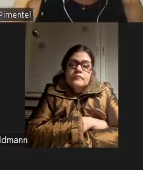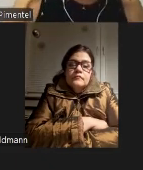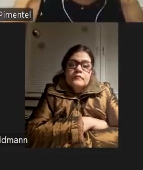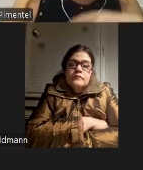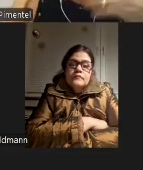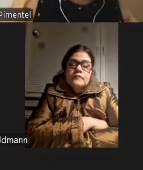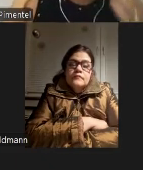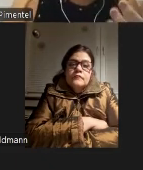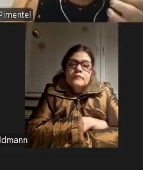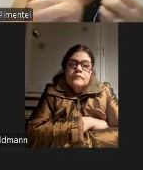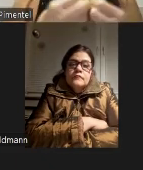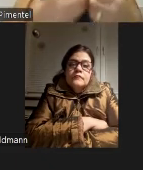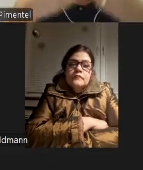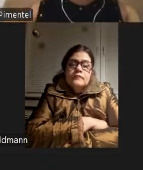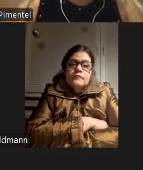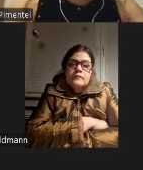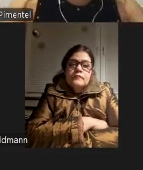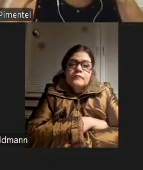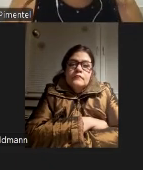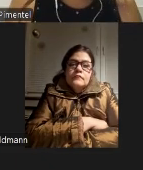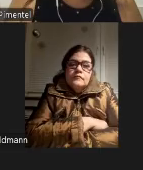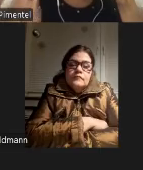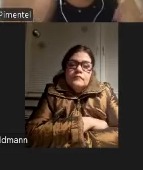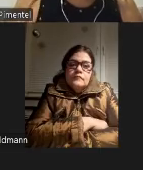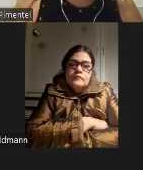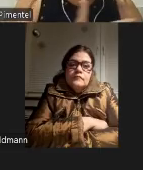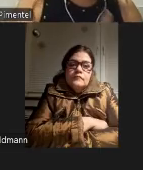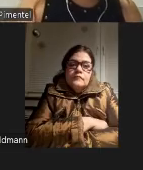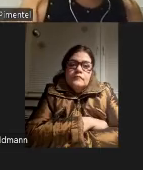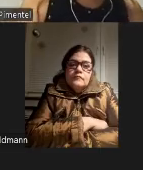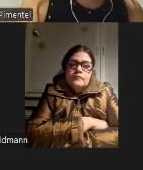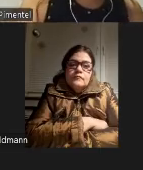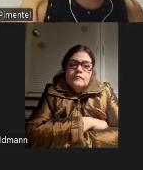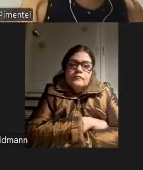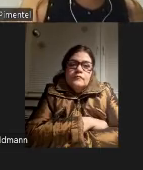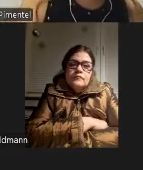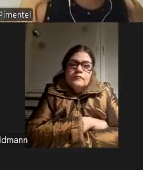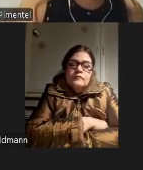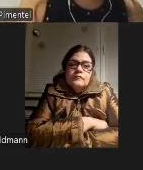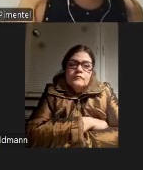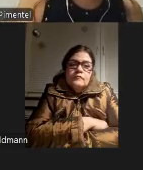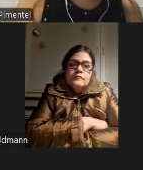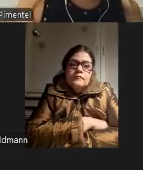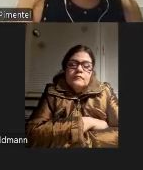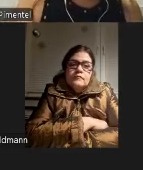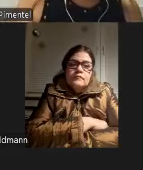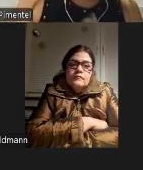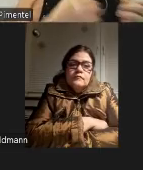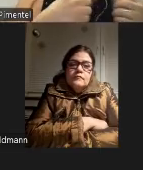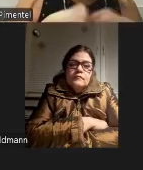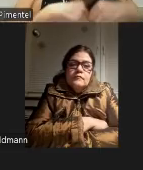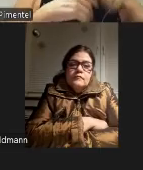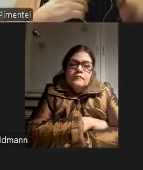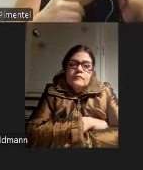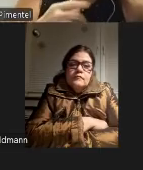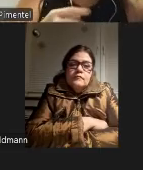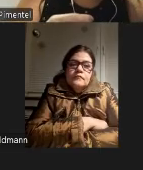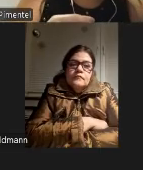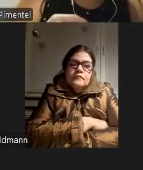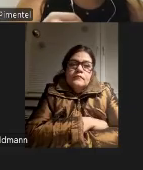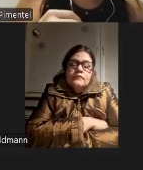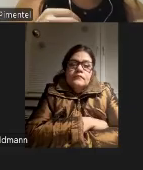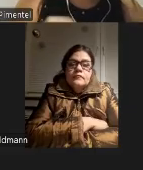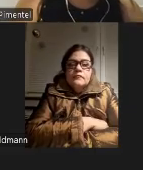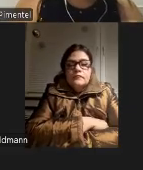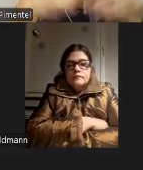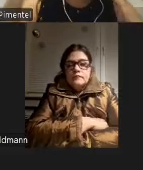sono, a gente precisa instituir de maneira fácil um questionário de anamnese de sono na nossa rotina clínica, né? Um Google Form que